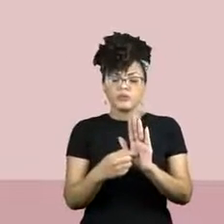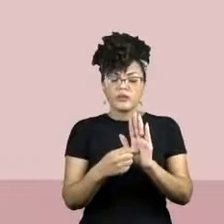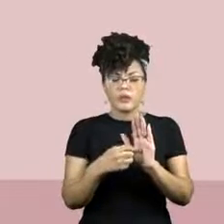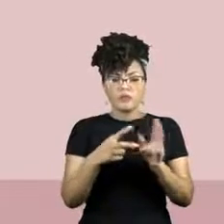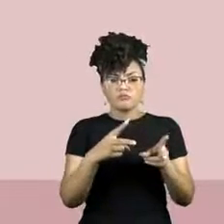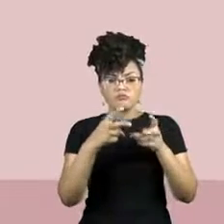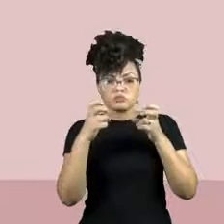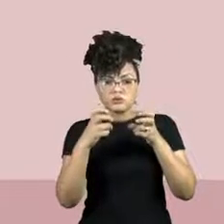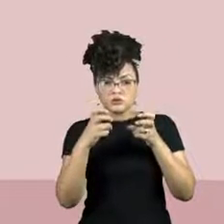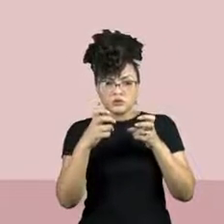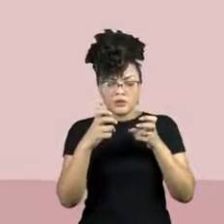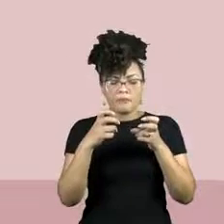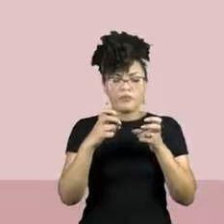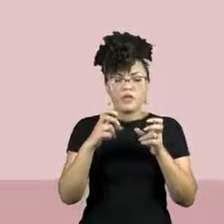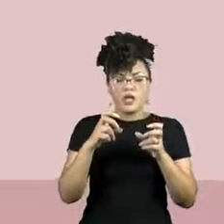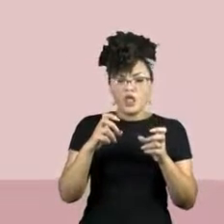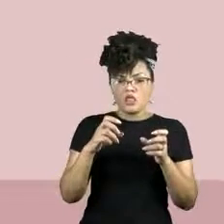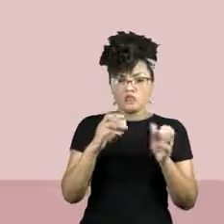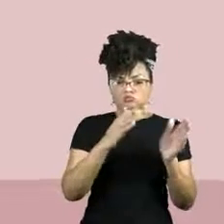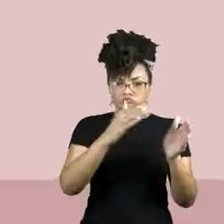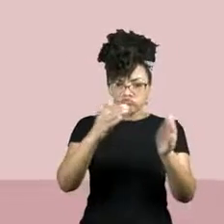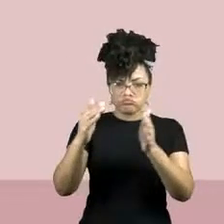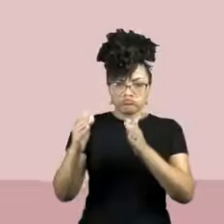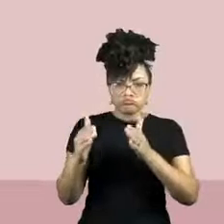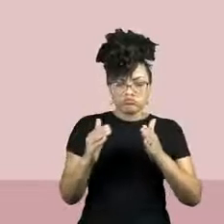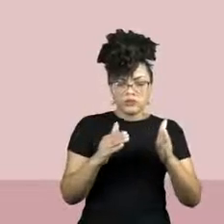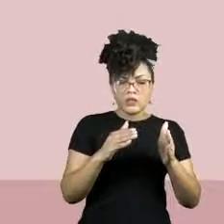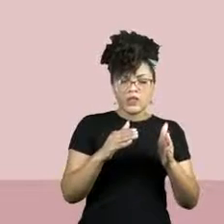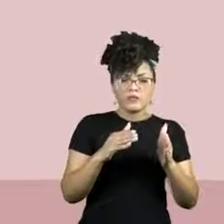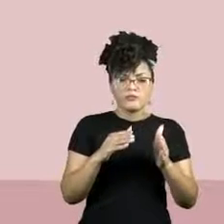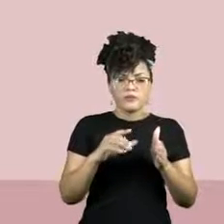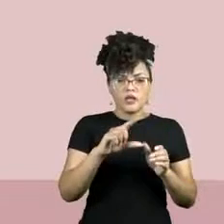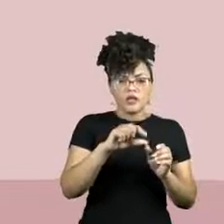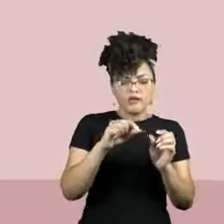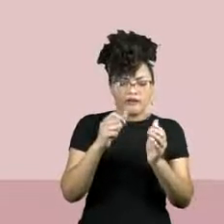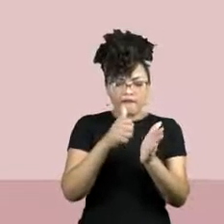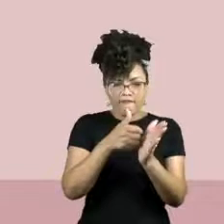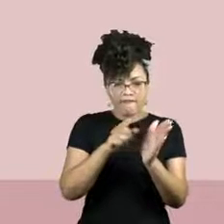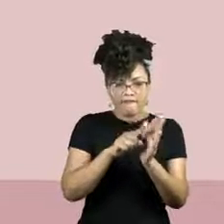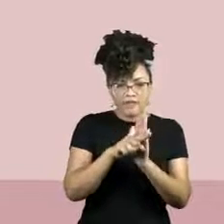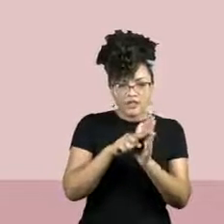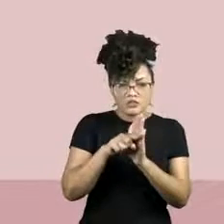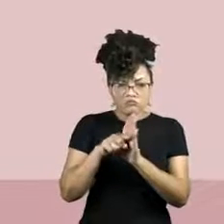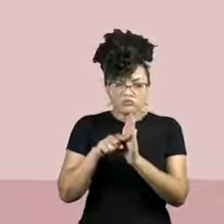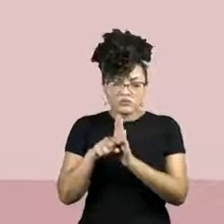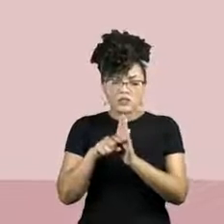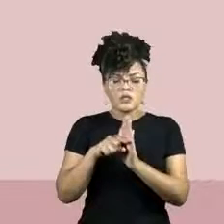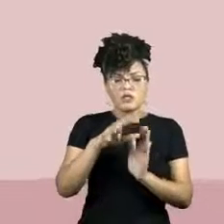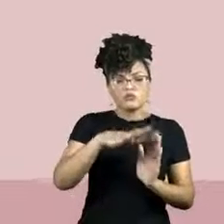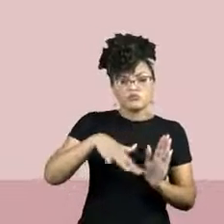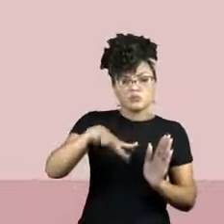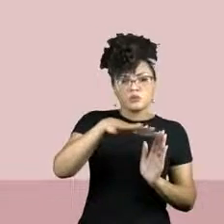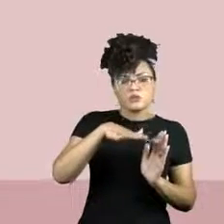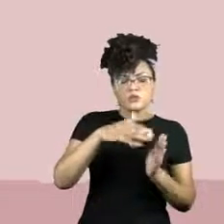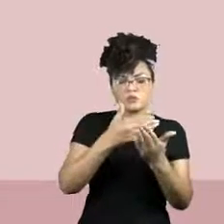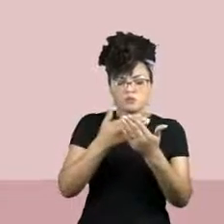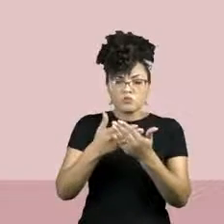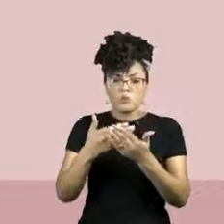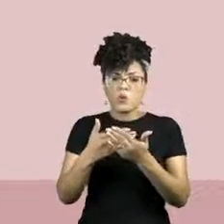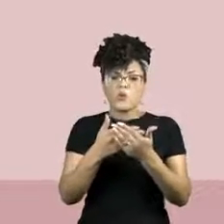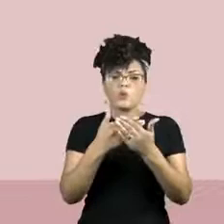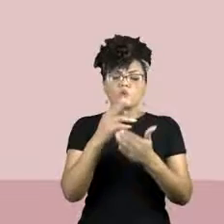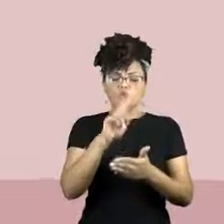você pode retirar, por exemplo, seções transversais, como é sabido, tá? E nesse campo, nesse ramo do estudo, são